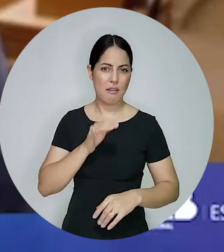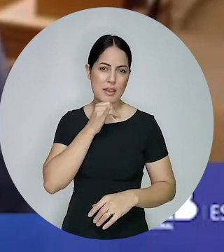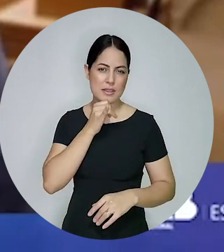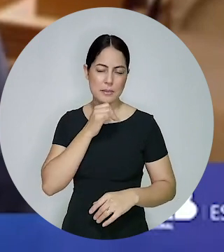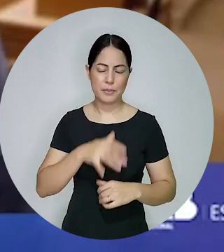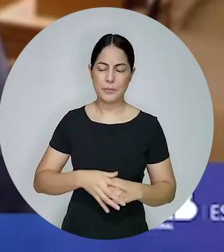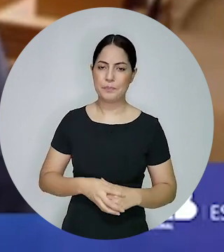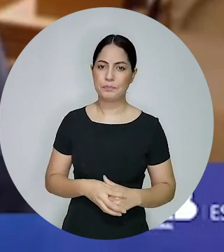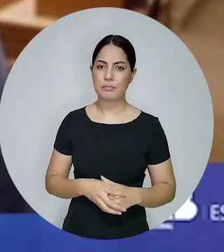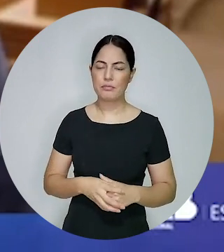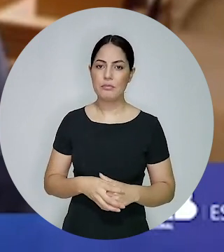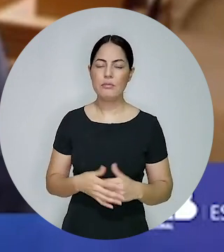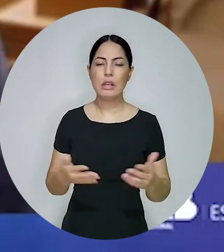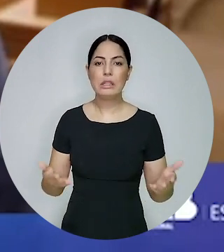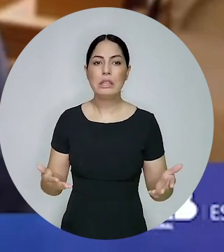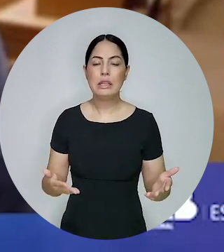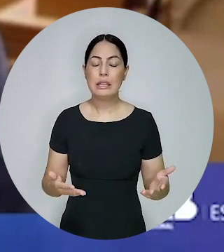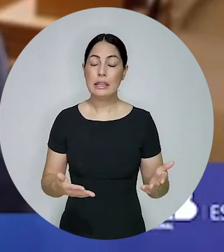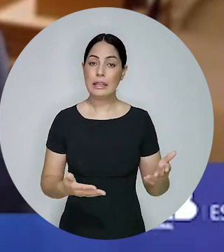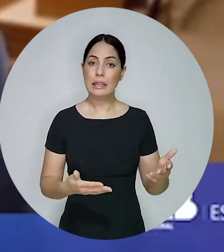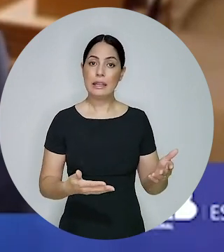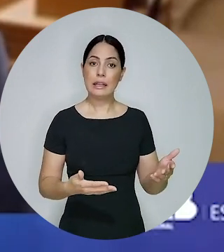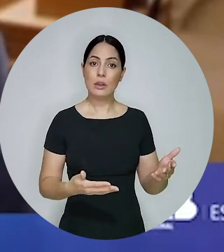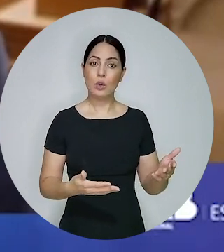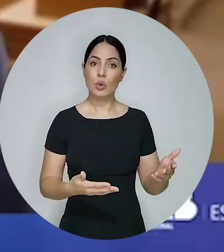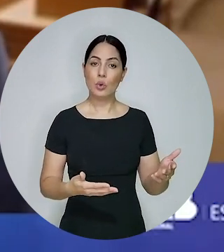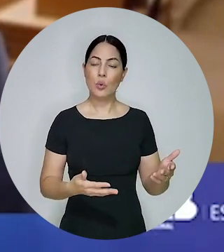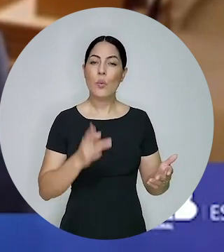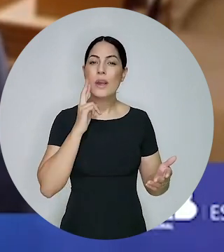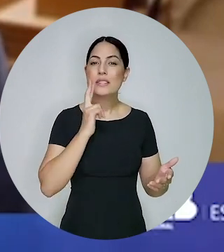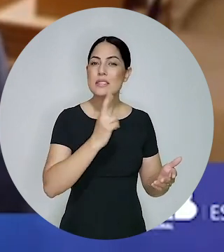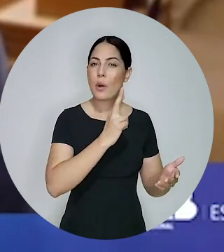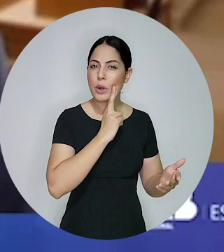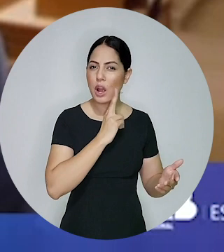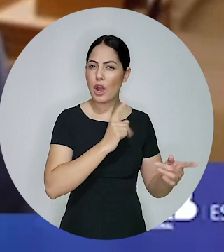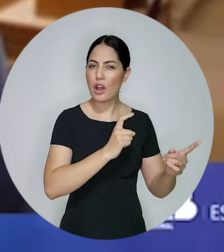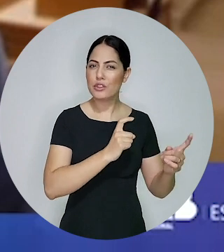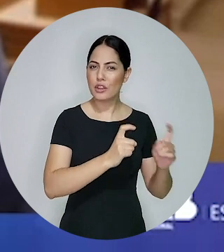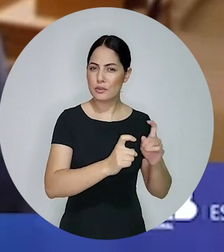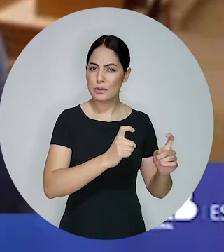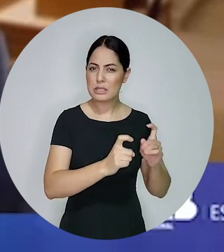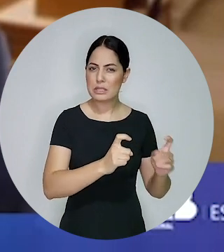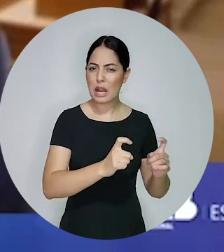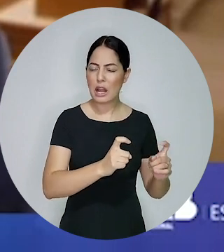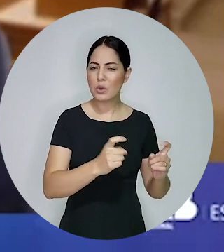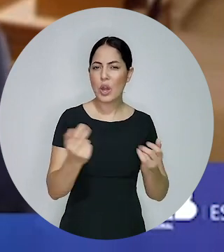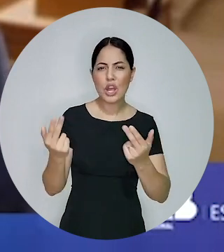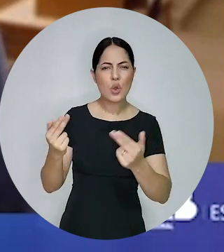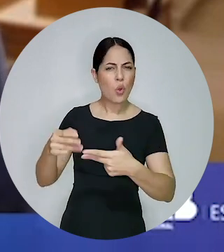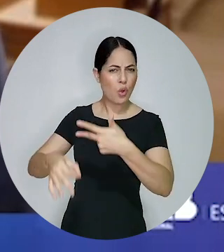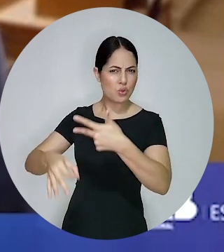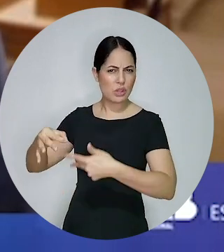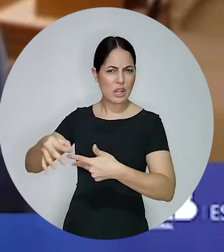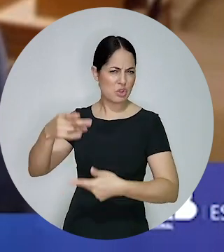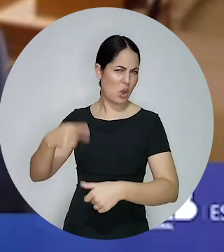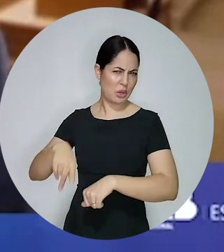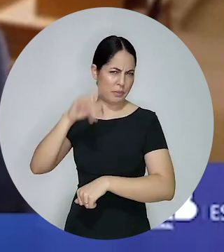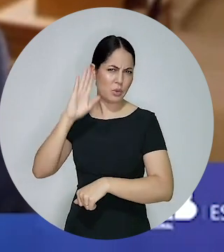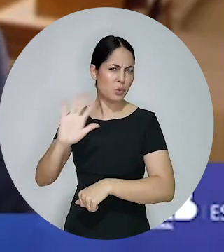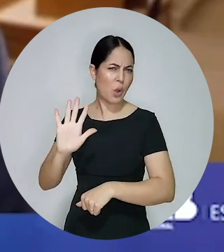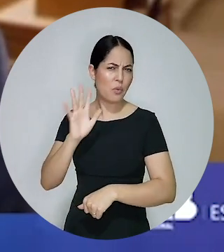um restaurante fosse administrado como o judiciário é administrado, não só no Brasil, mas no mundo